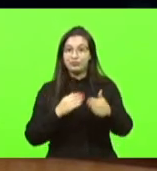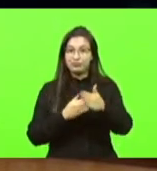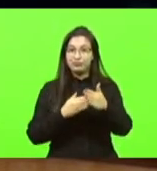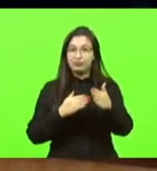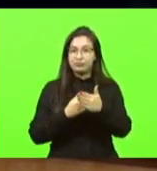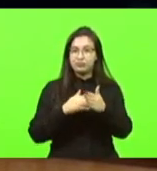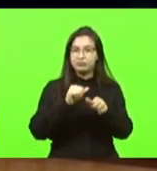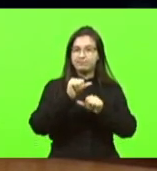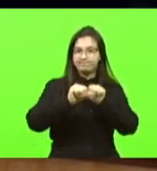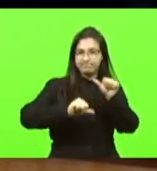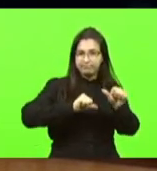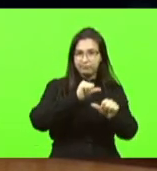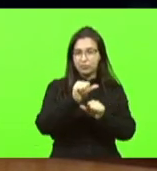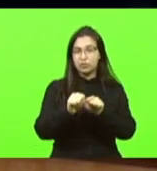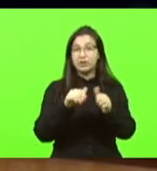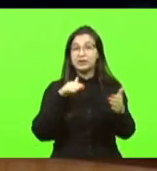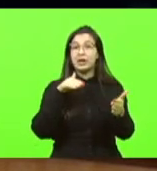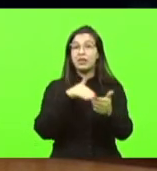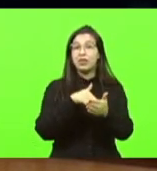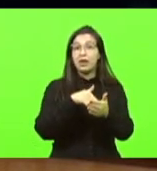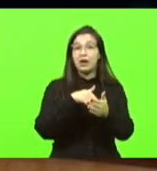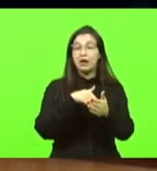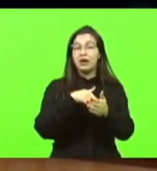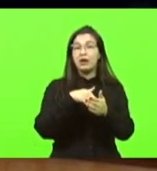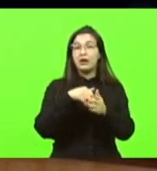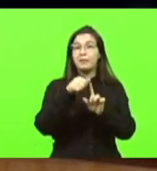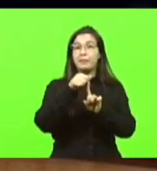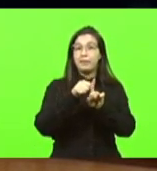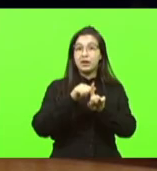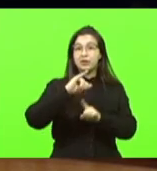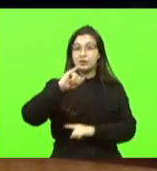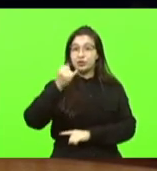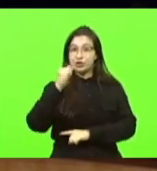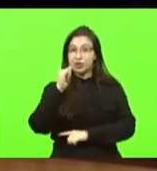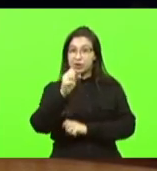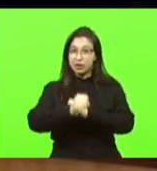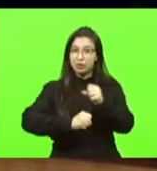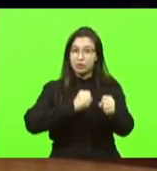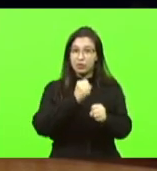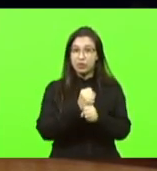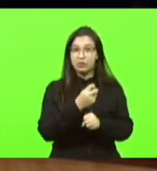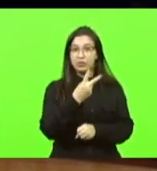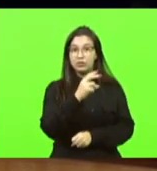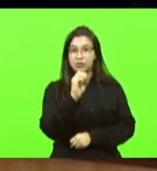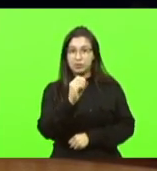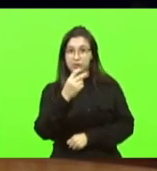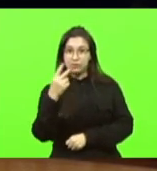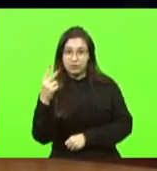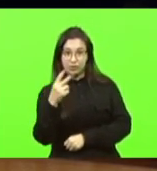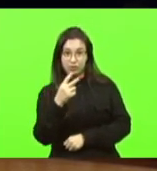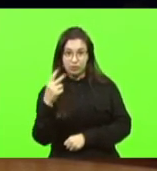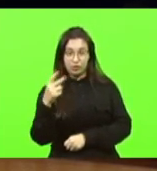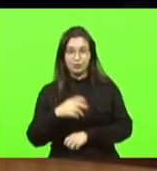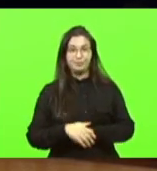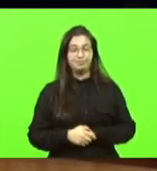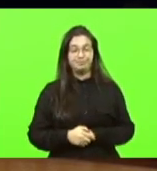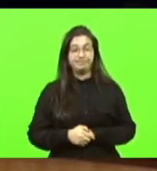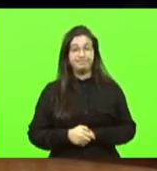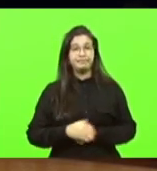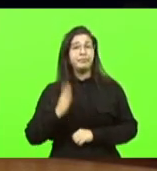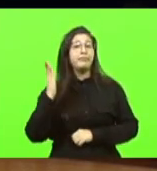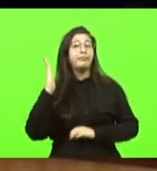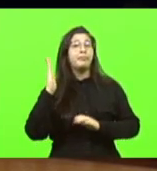reajustes até janeiro do ano que vem isso é outro agravante mas eu quero também